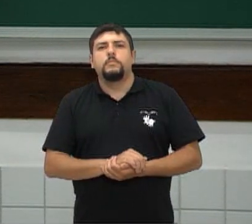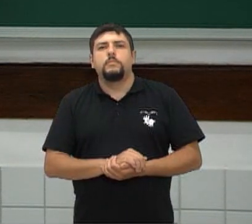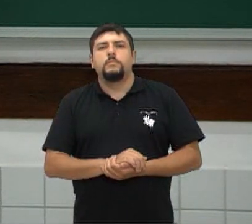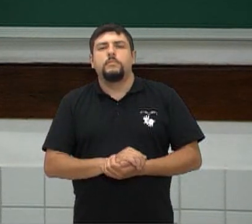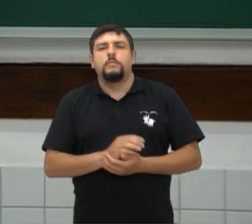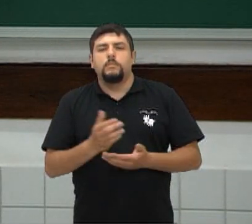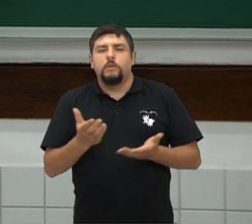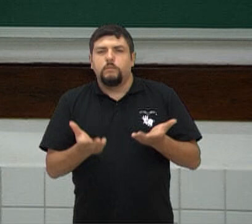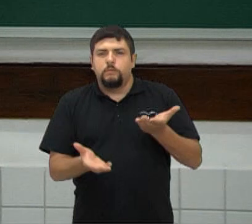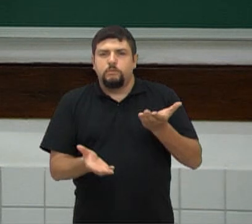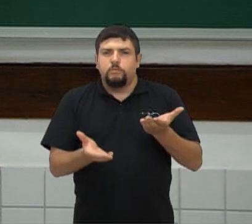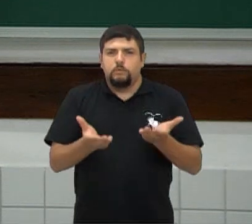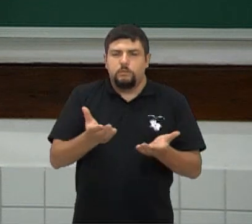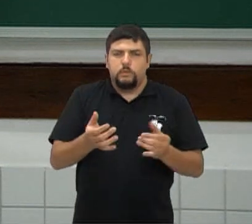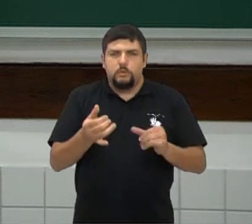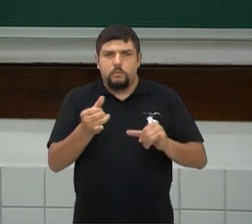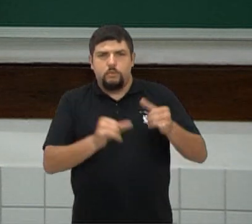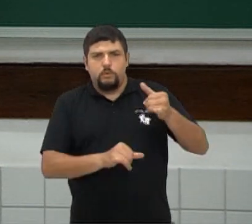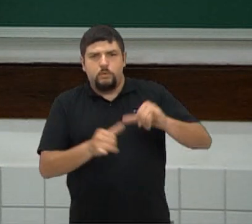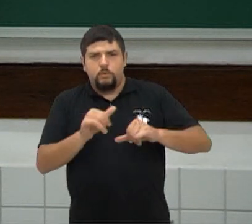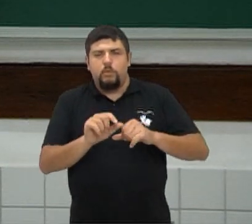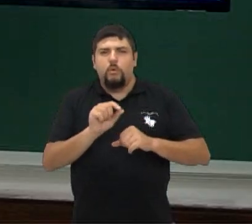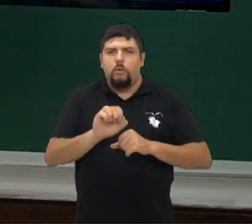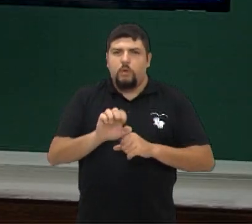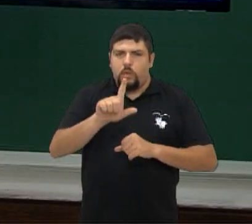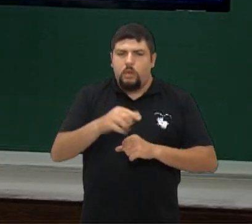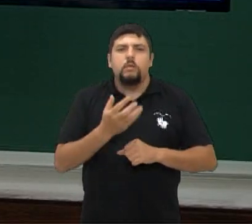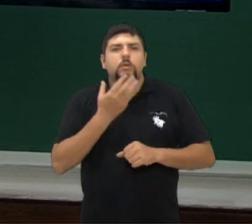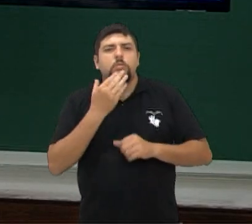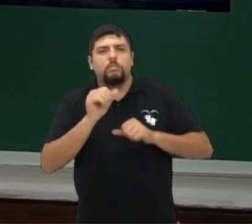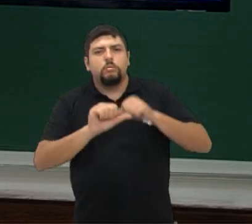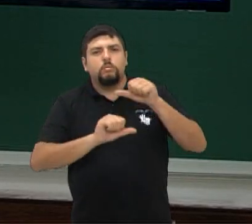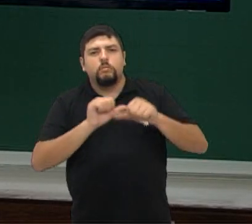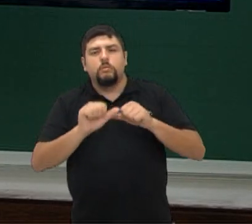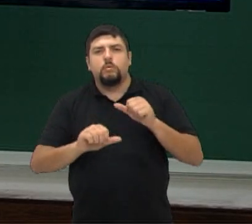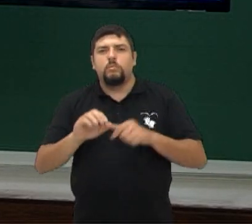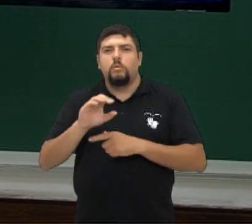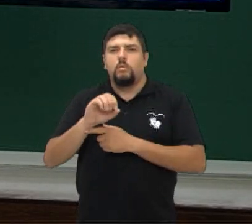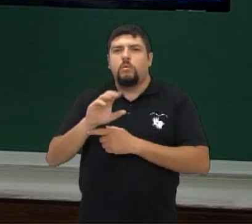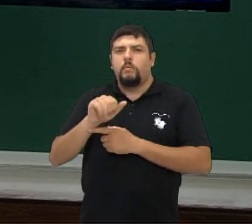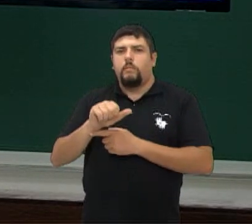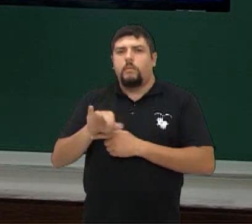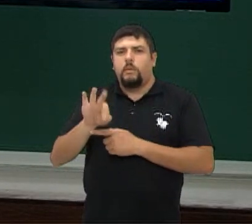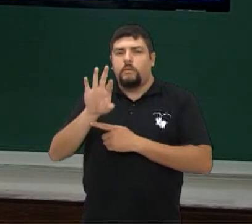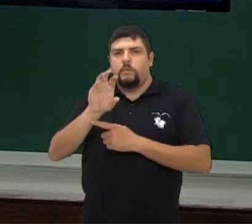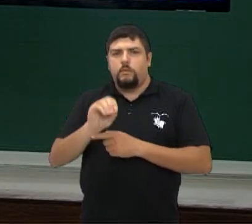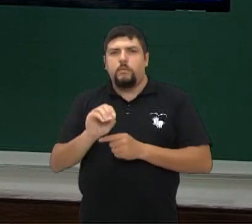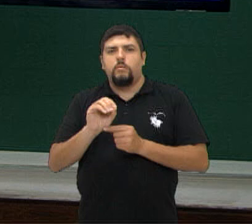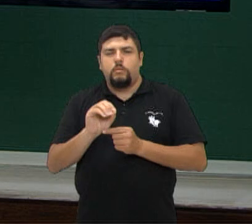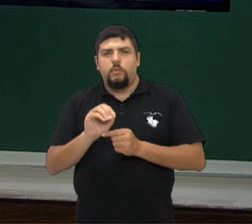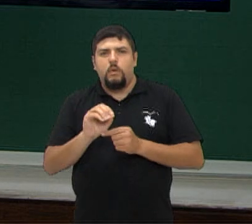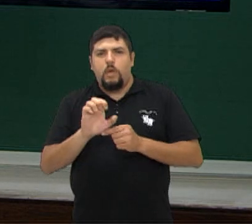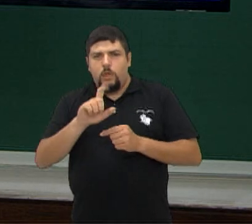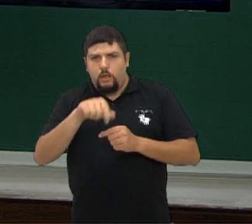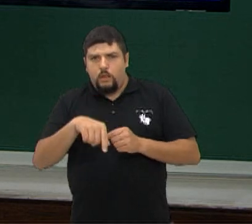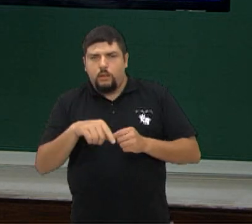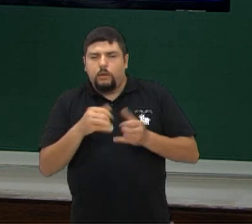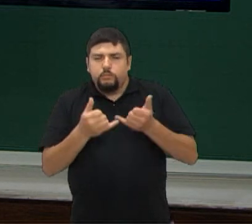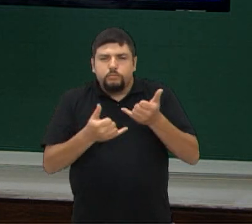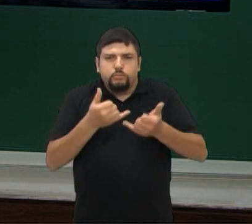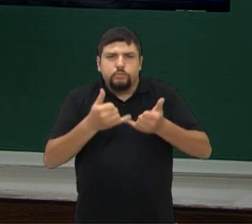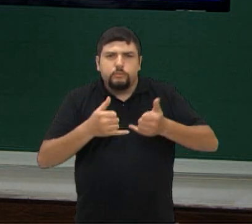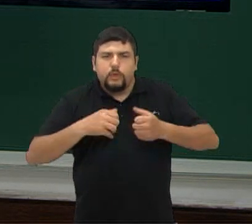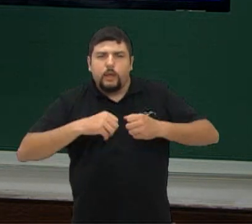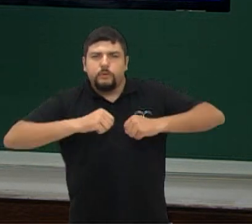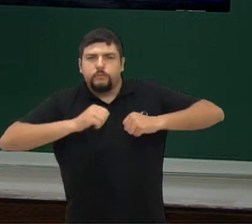que representa a variação da cor do cloreto de cobalto em solução de ácido clorídrico e que ocorre no galinho do tempo.